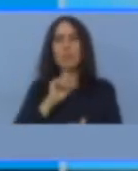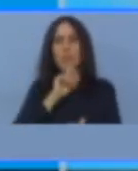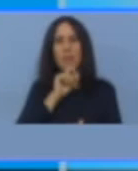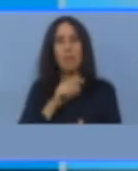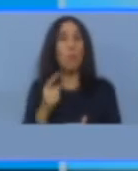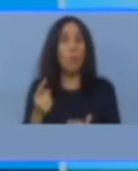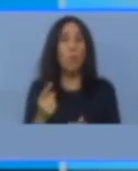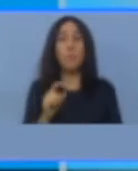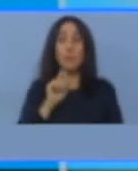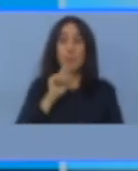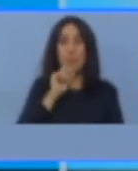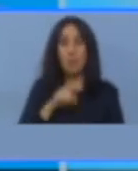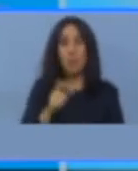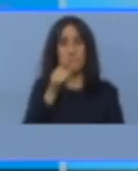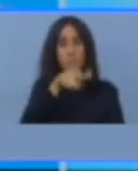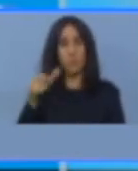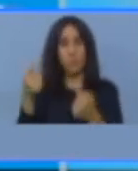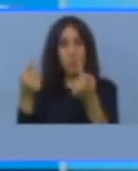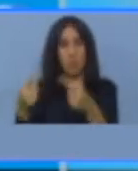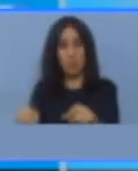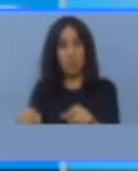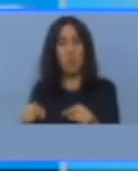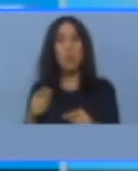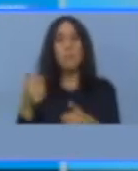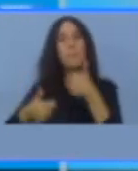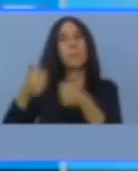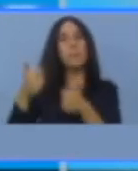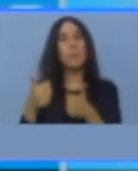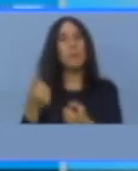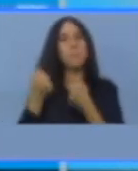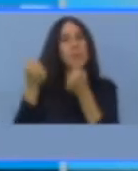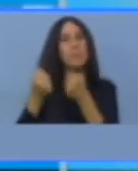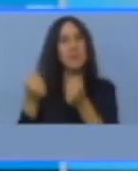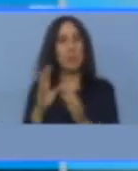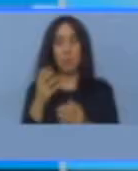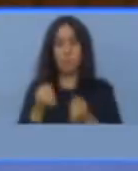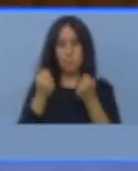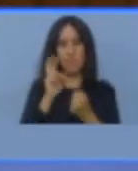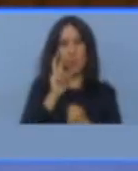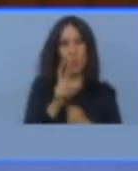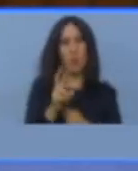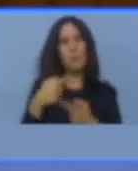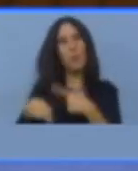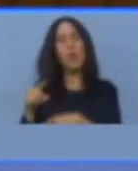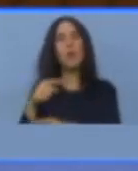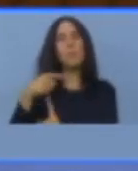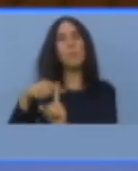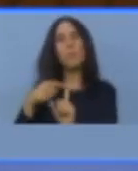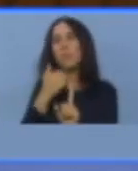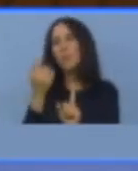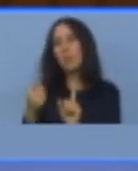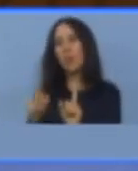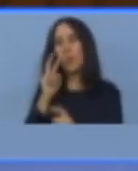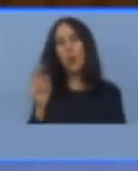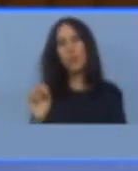potencialidades, ou que são as potencialidades que as pessoas têm em função das incapacidades, ou seja, olhar para a incapacidade em vez de olhar para as potencialidades. Nós temos